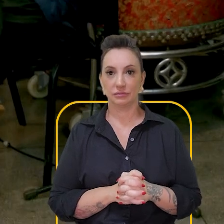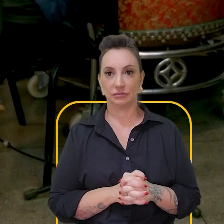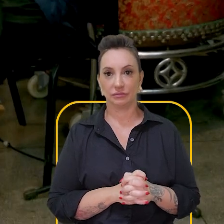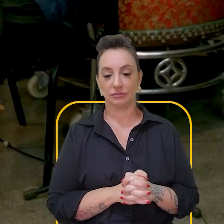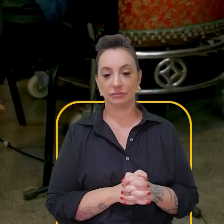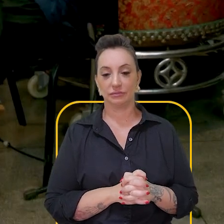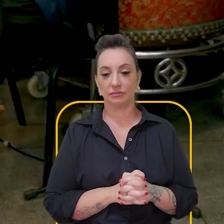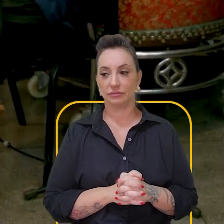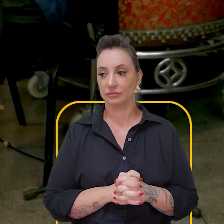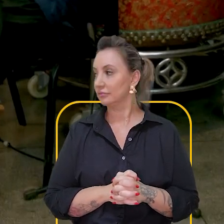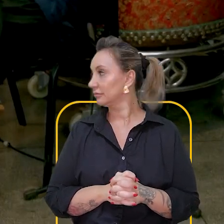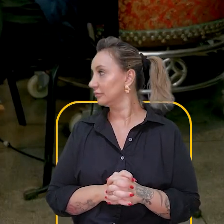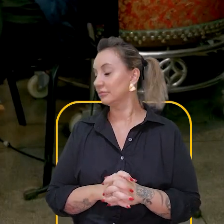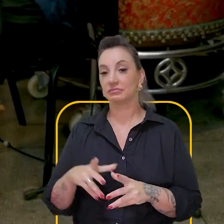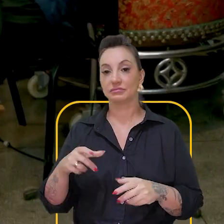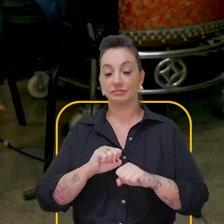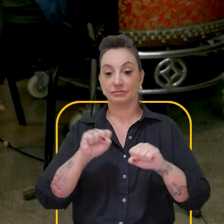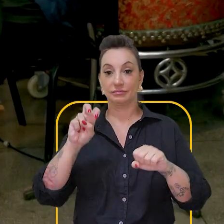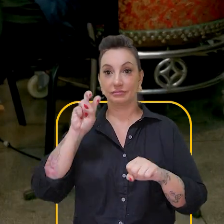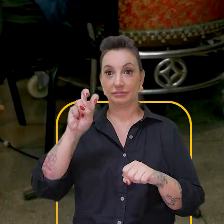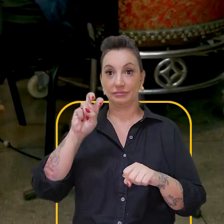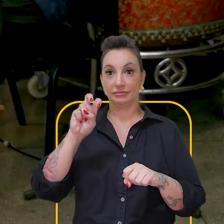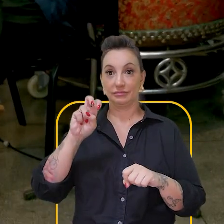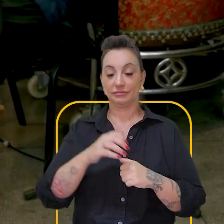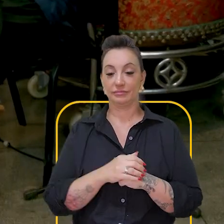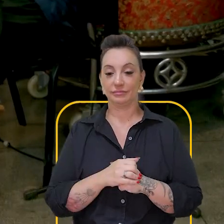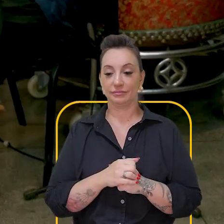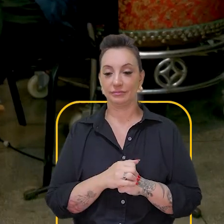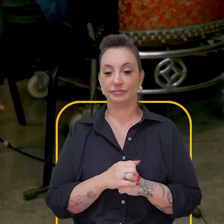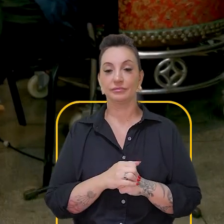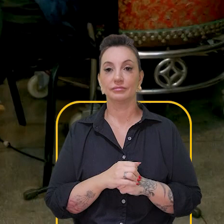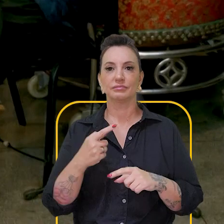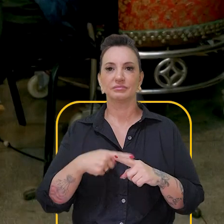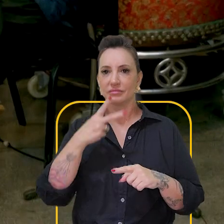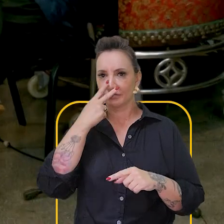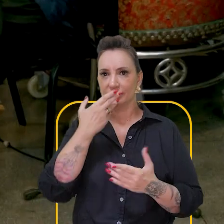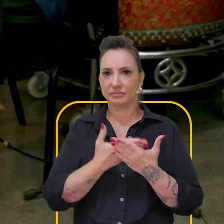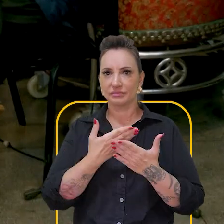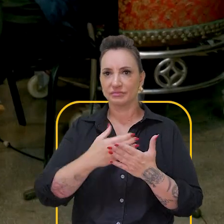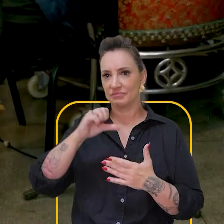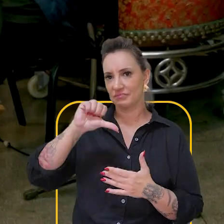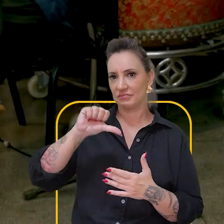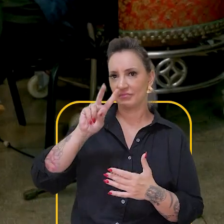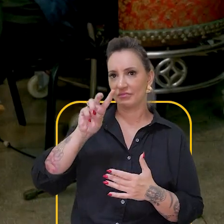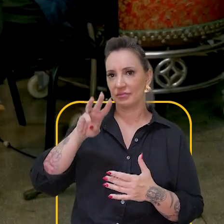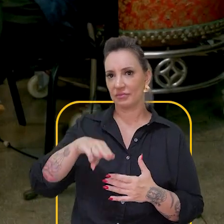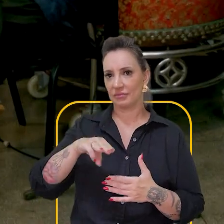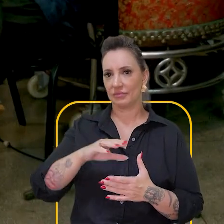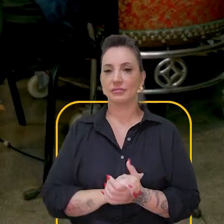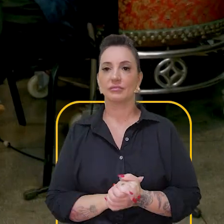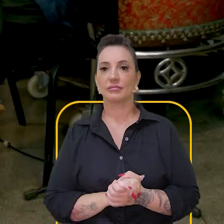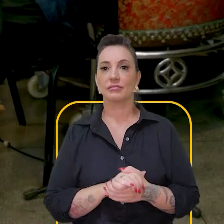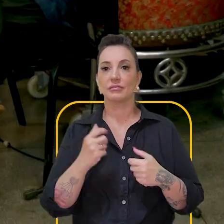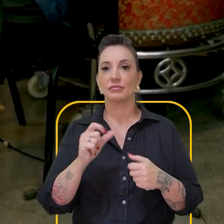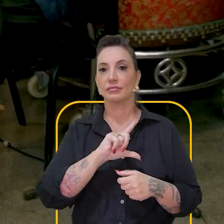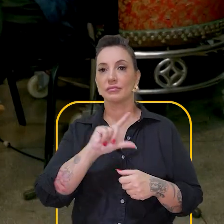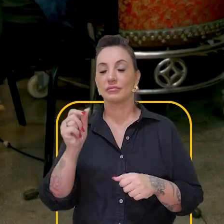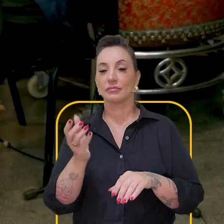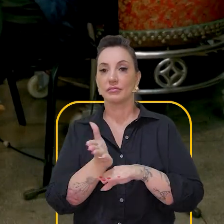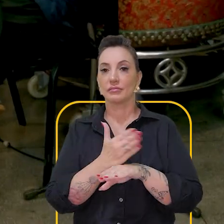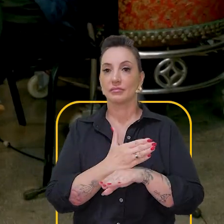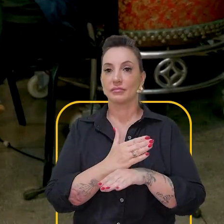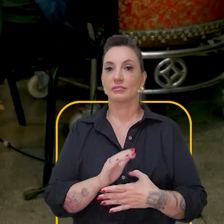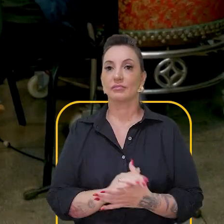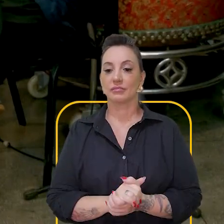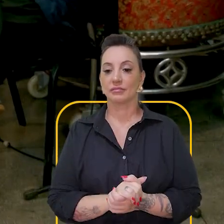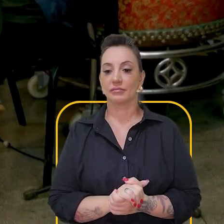então precisava ir mais cedo que ia pegar trem e tal falei não volto para trás e fui embora peguei o trem e eu tinha